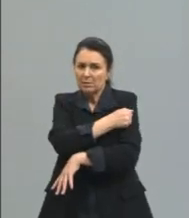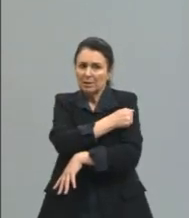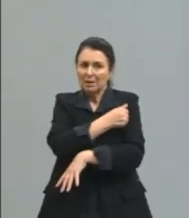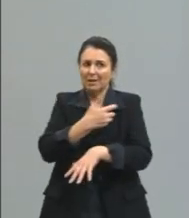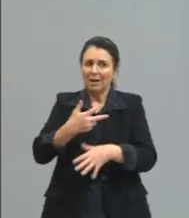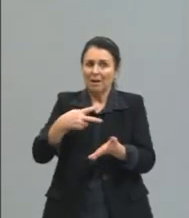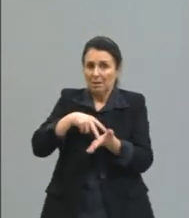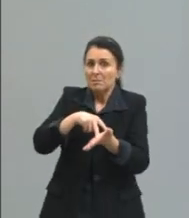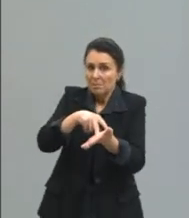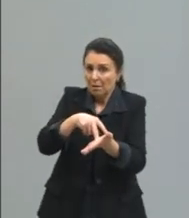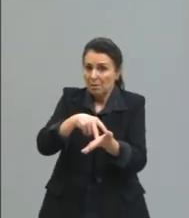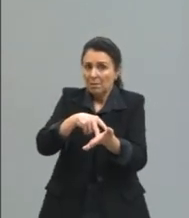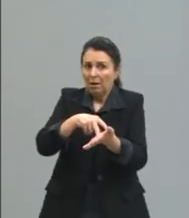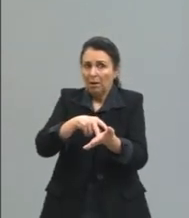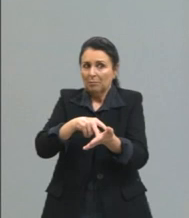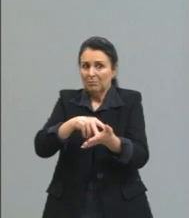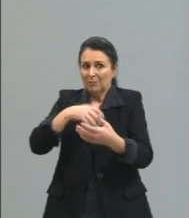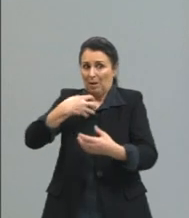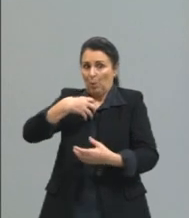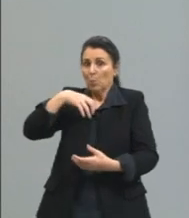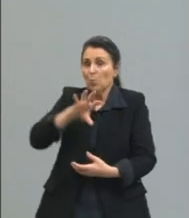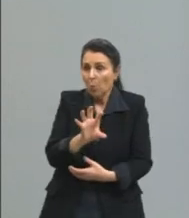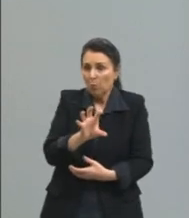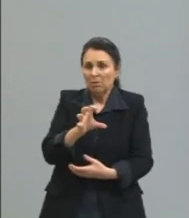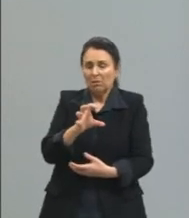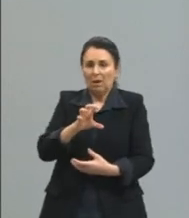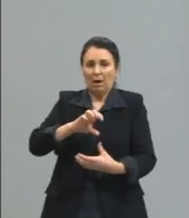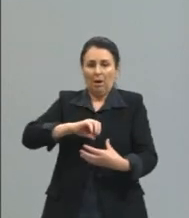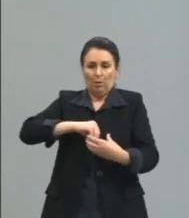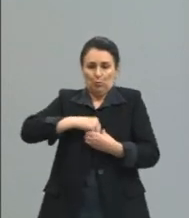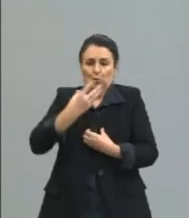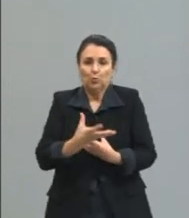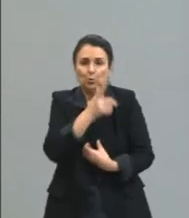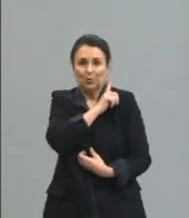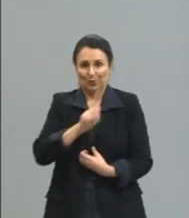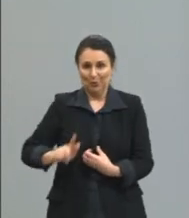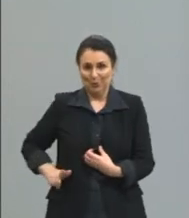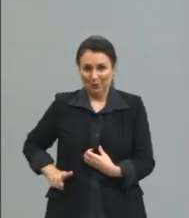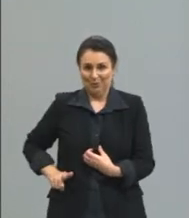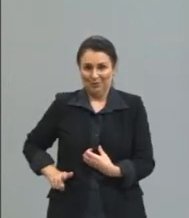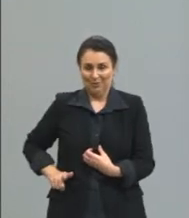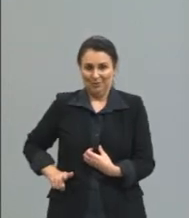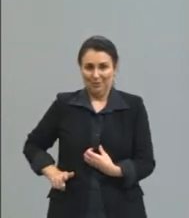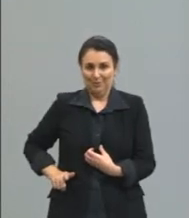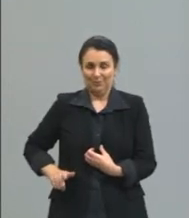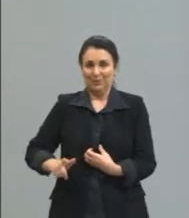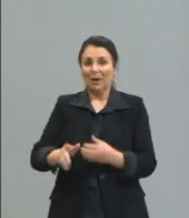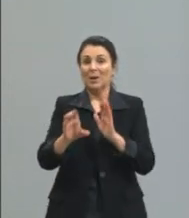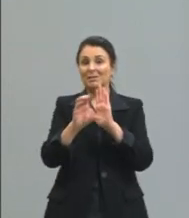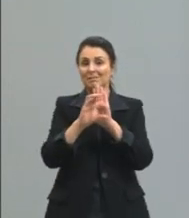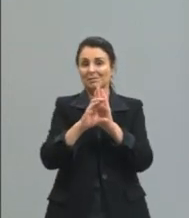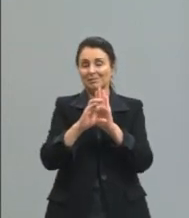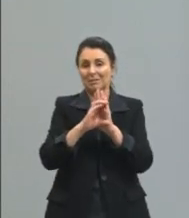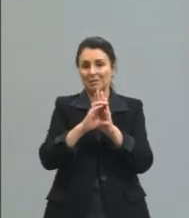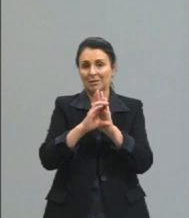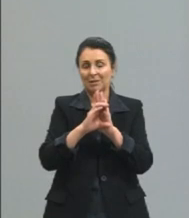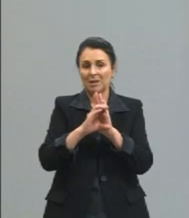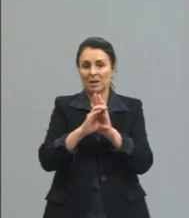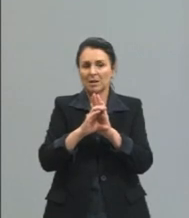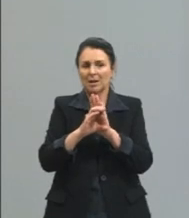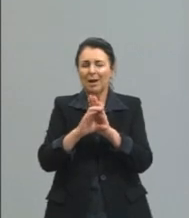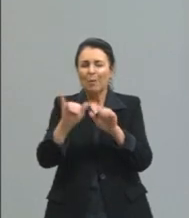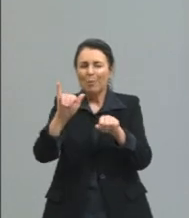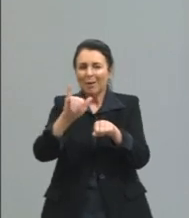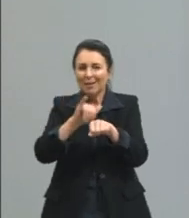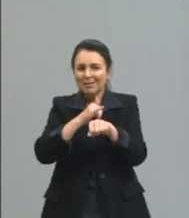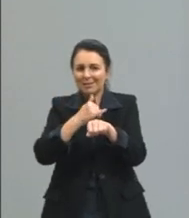uma atitude do governo. Então, essa questão parece estar certa. Vamos para a próxima. Alternativa C,